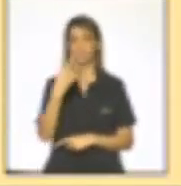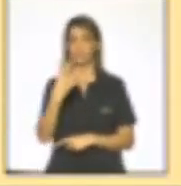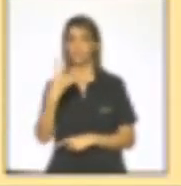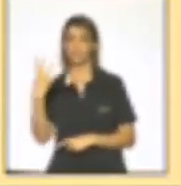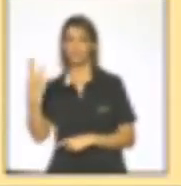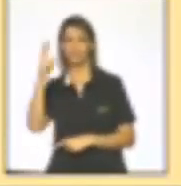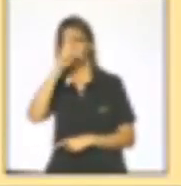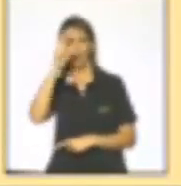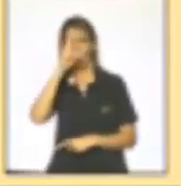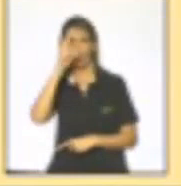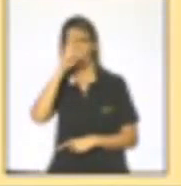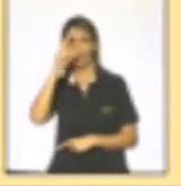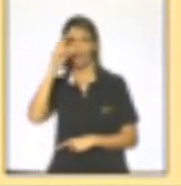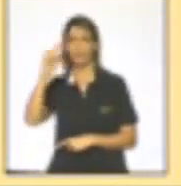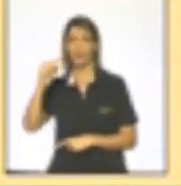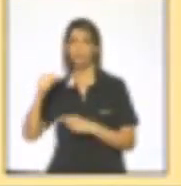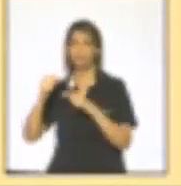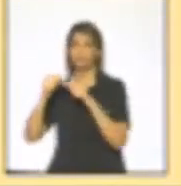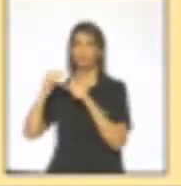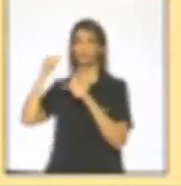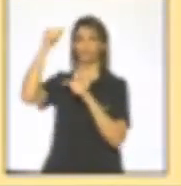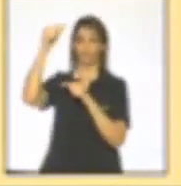244, lembra? Ele sobe.